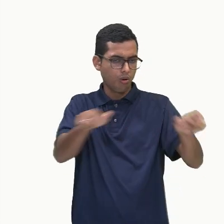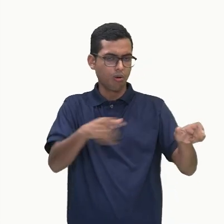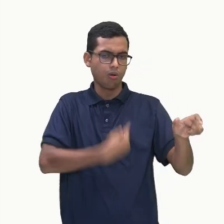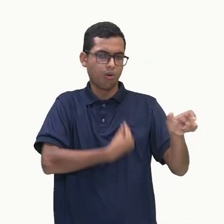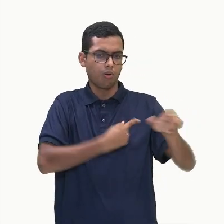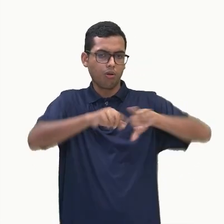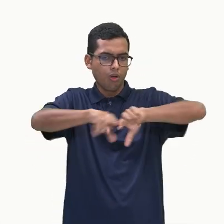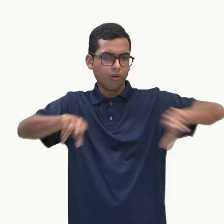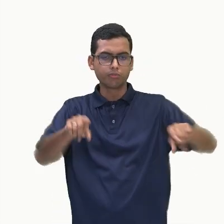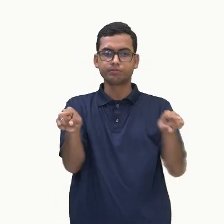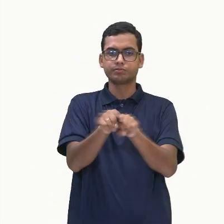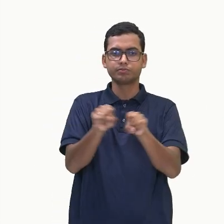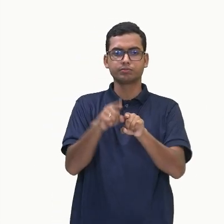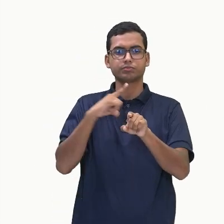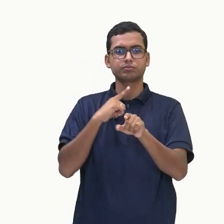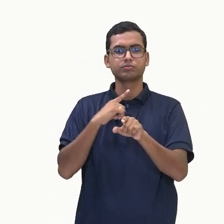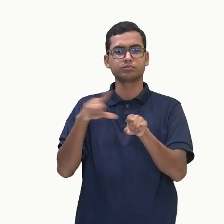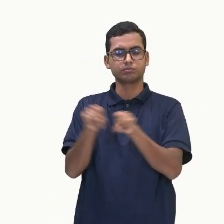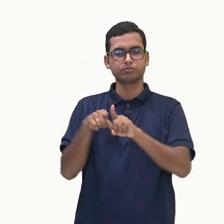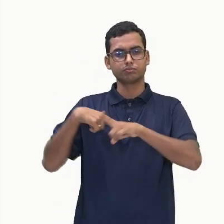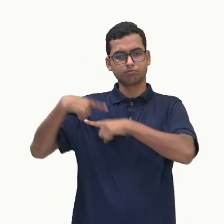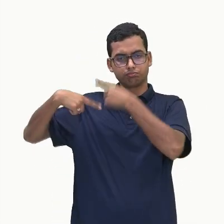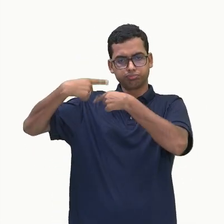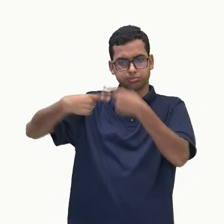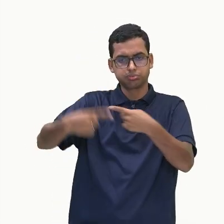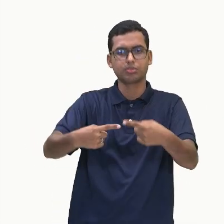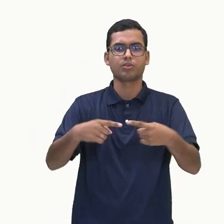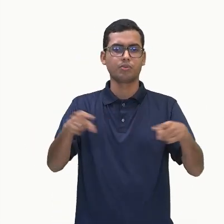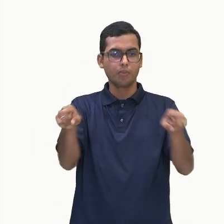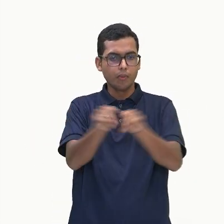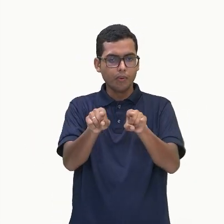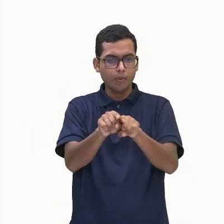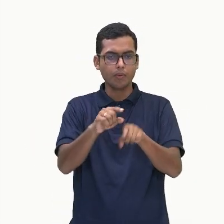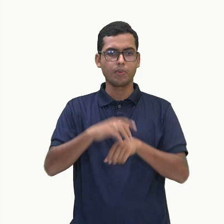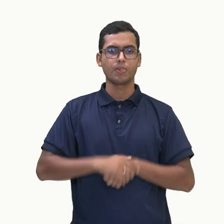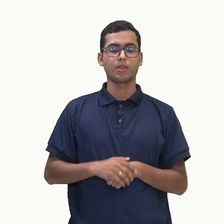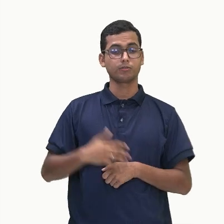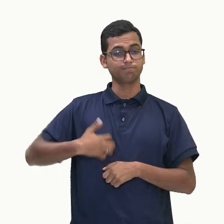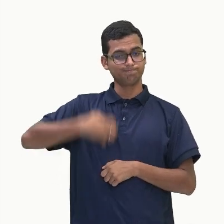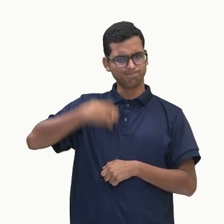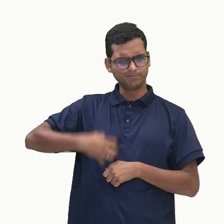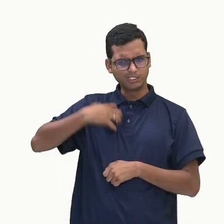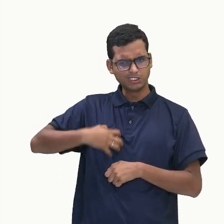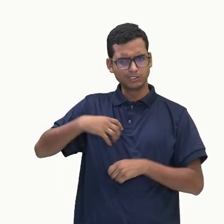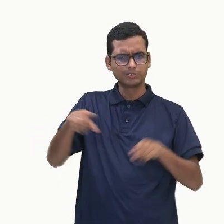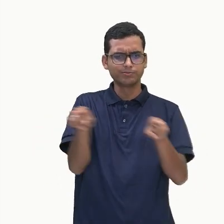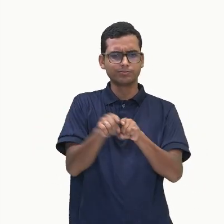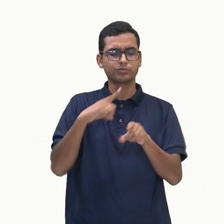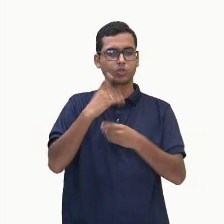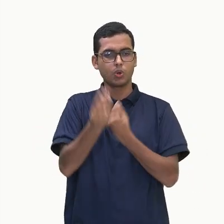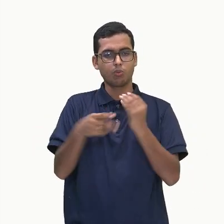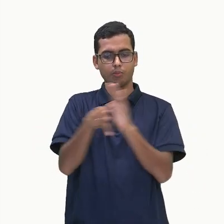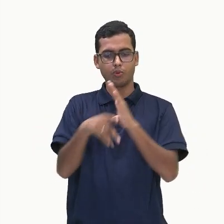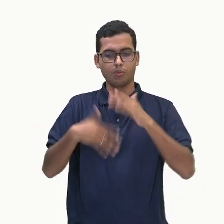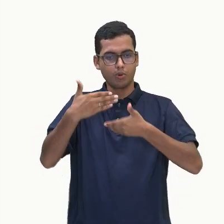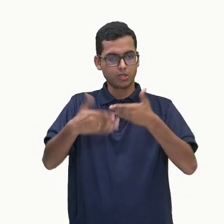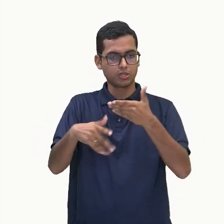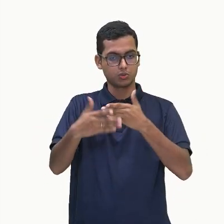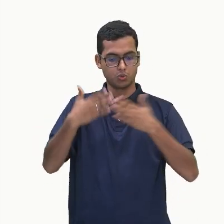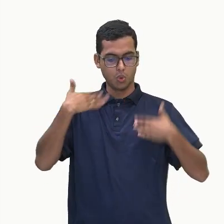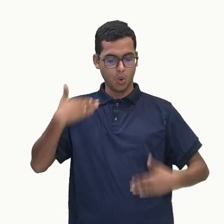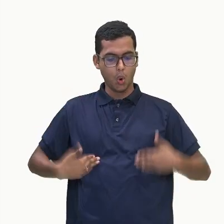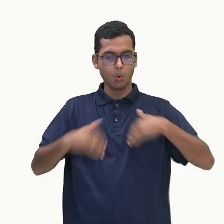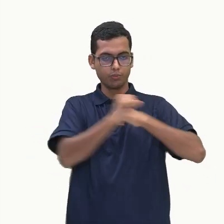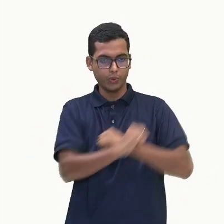e hereditariedade, a irritabilidade, que é um processo de defesa do organismo, o